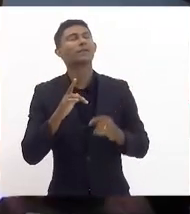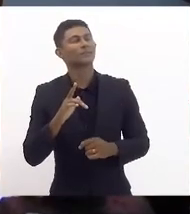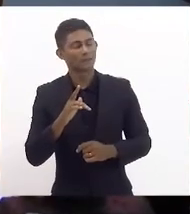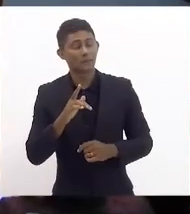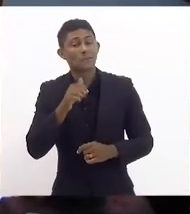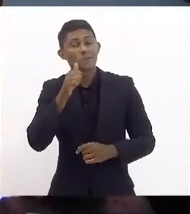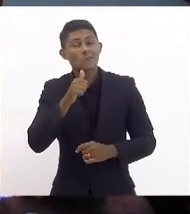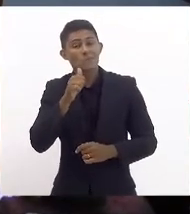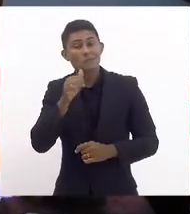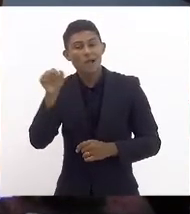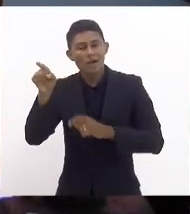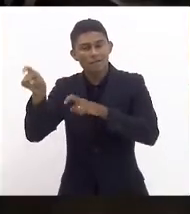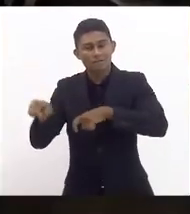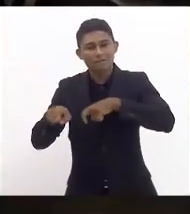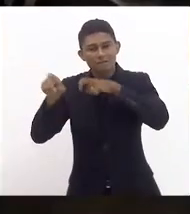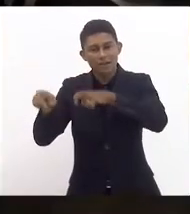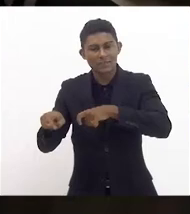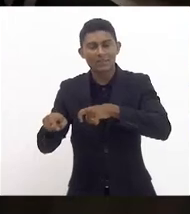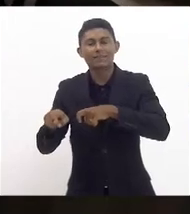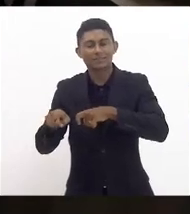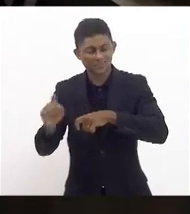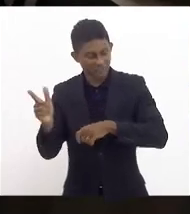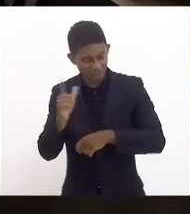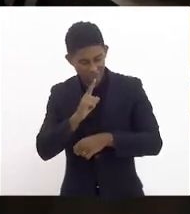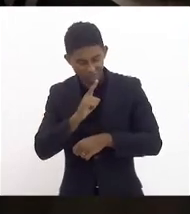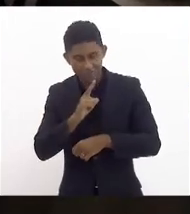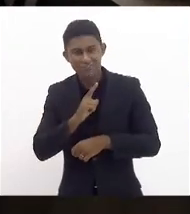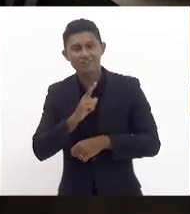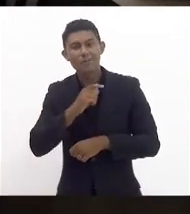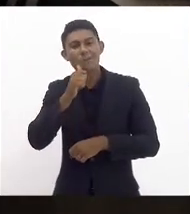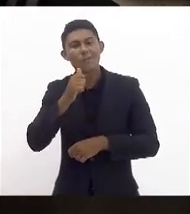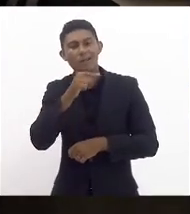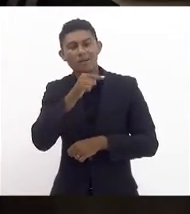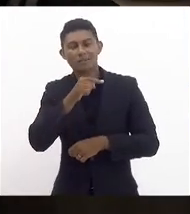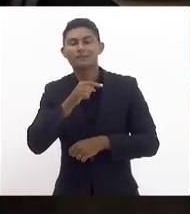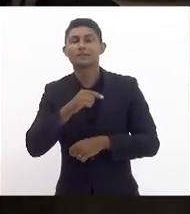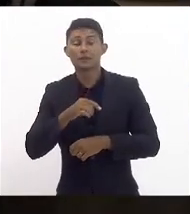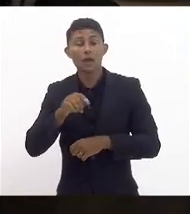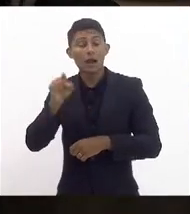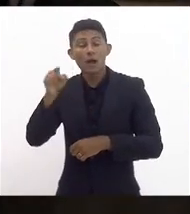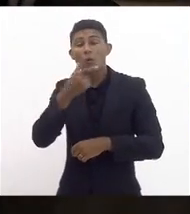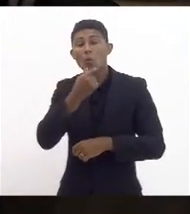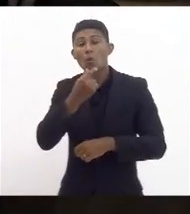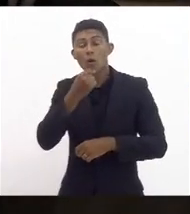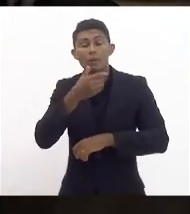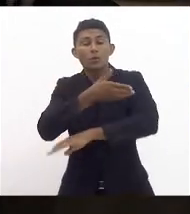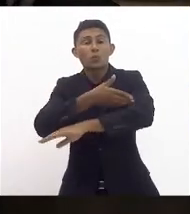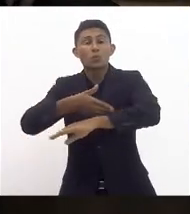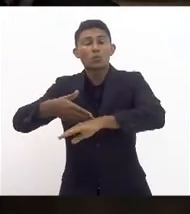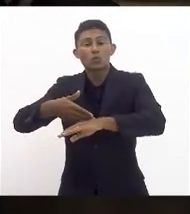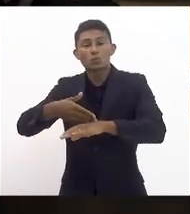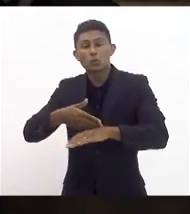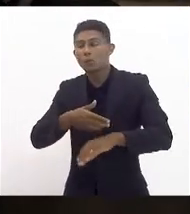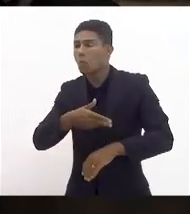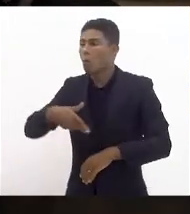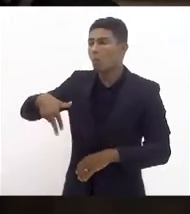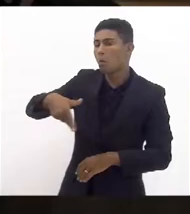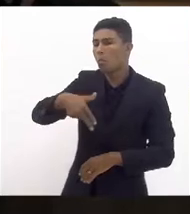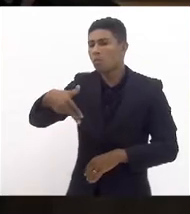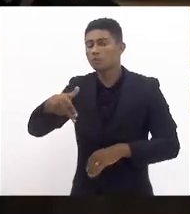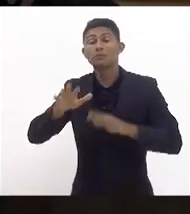lá em Cebolas, e ele andava na região inteira, e quando ele foi